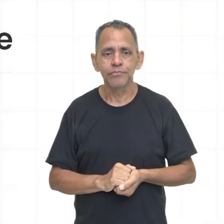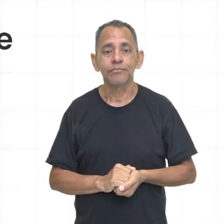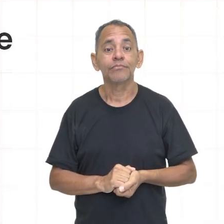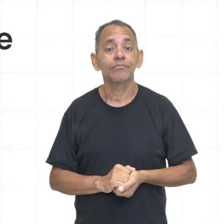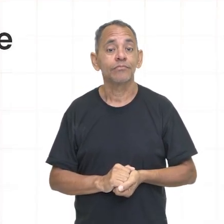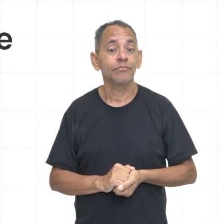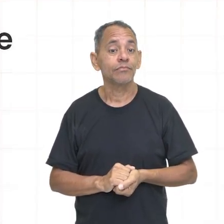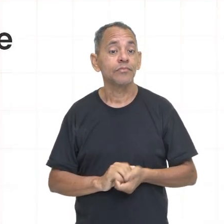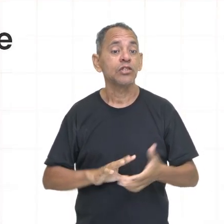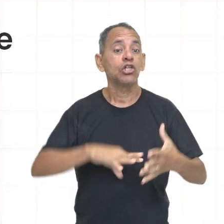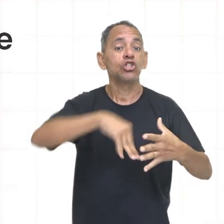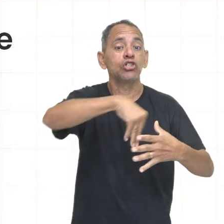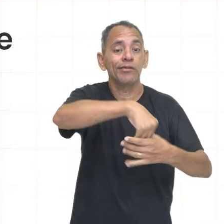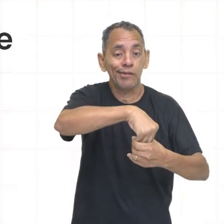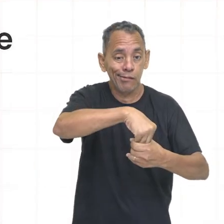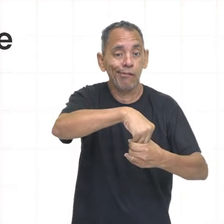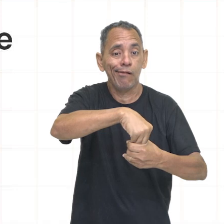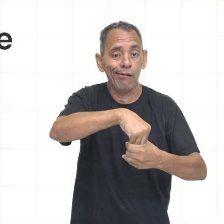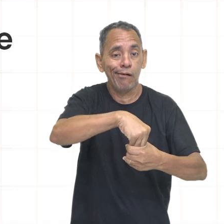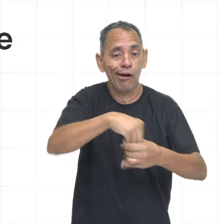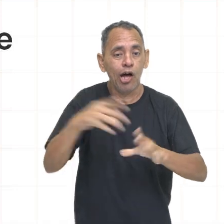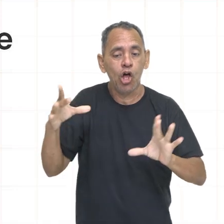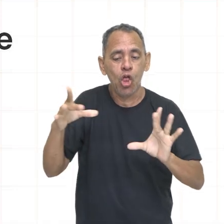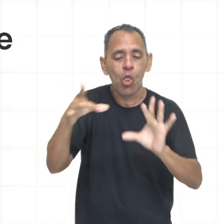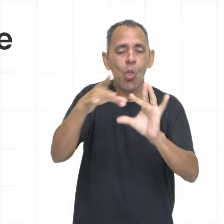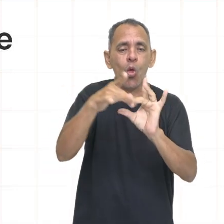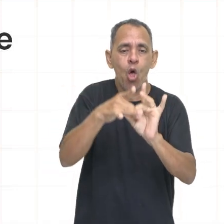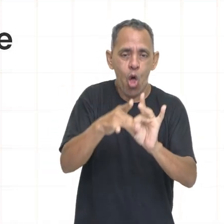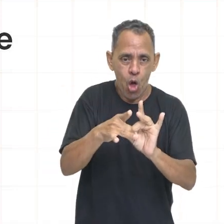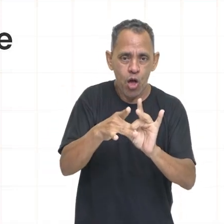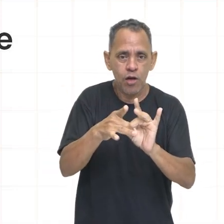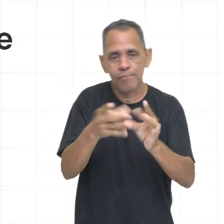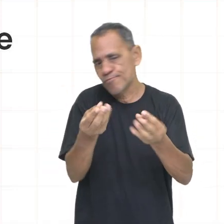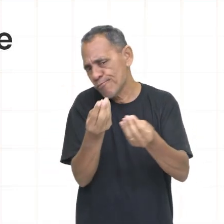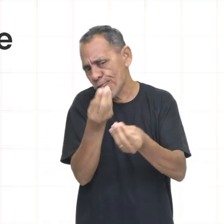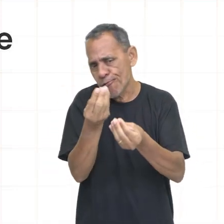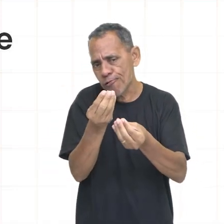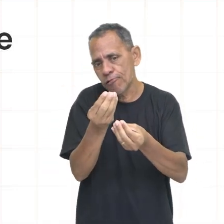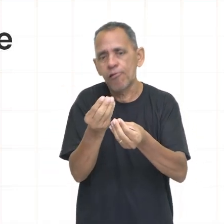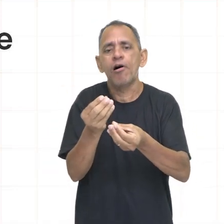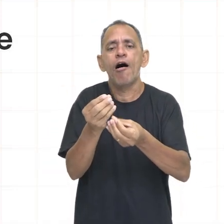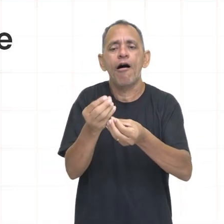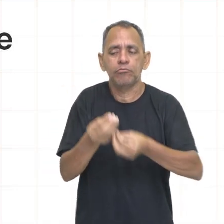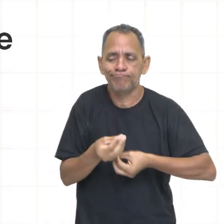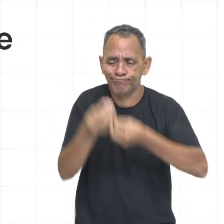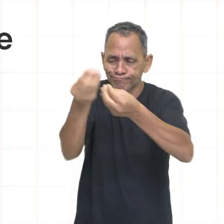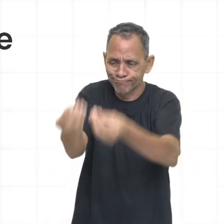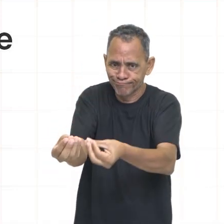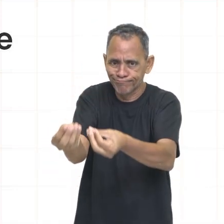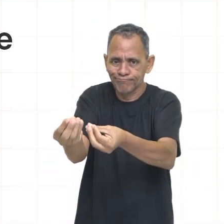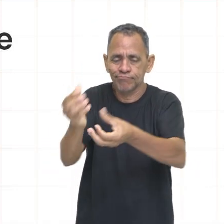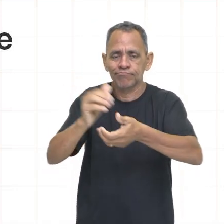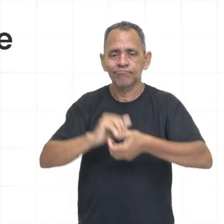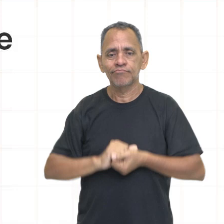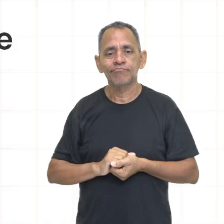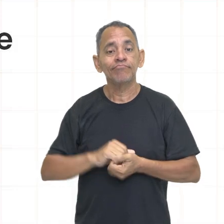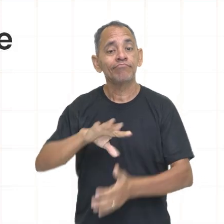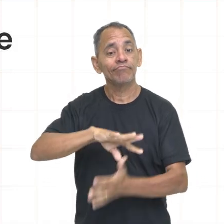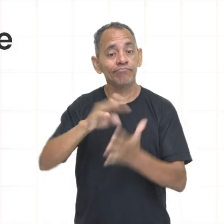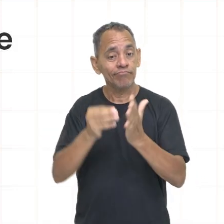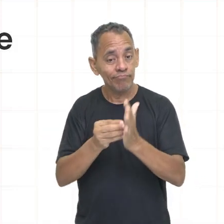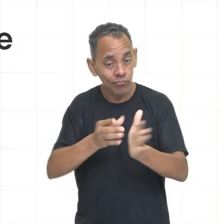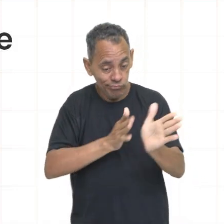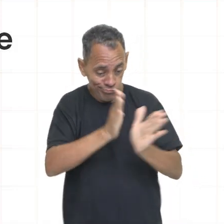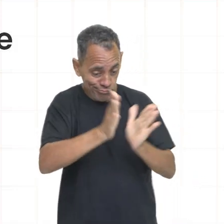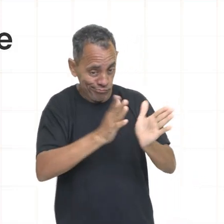Integrar para não entregar. É meio que um trava-língua, né, pessoal? Integrar para não entregar, professor. A Amazônia na